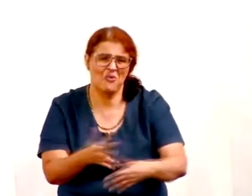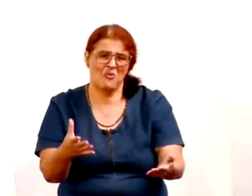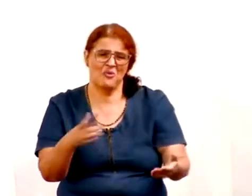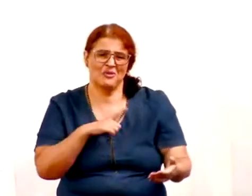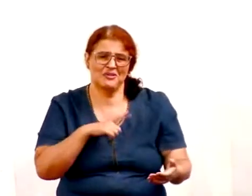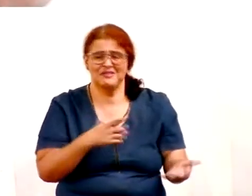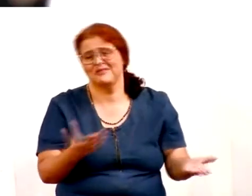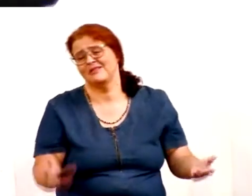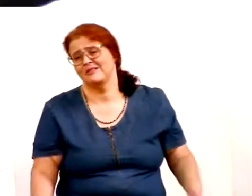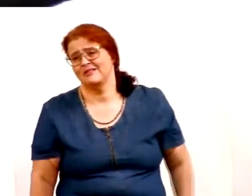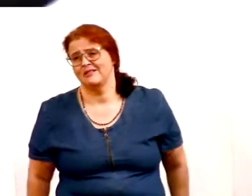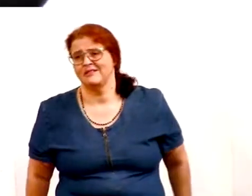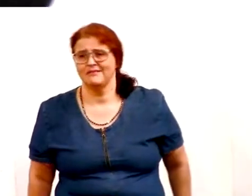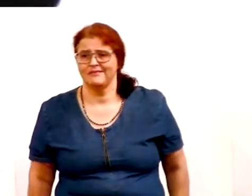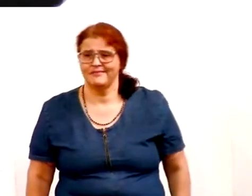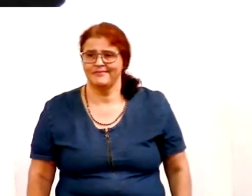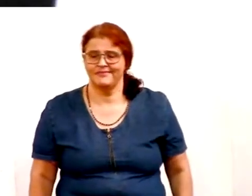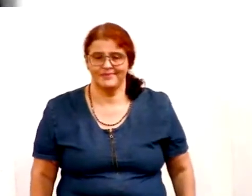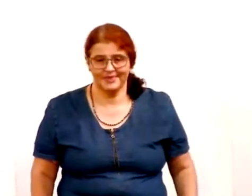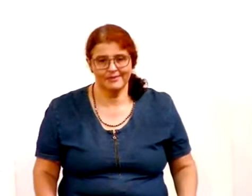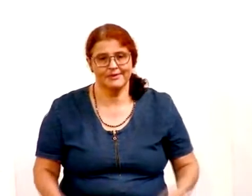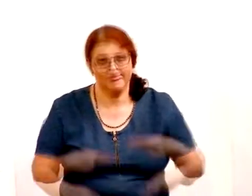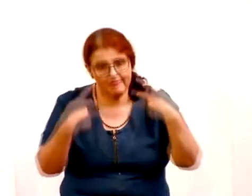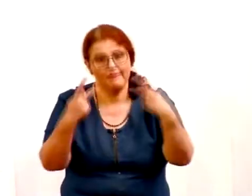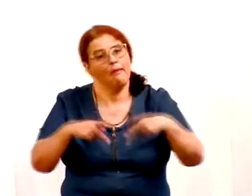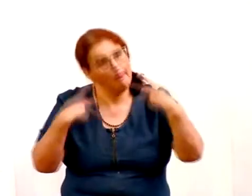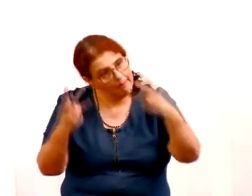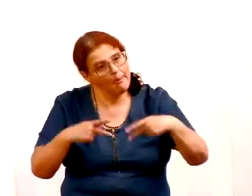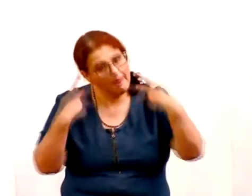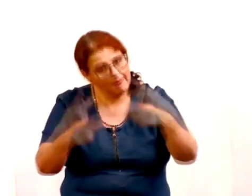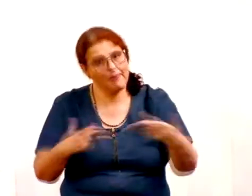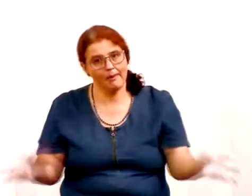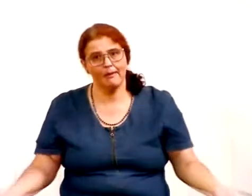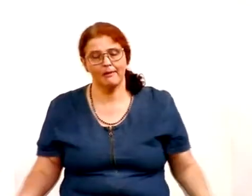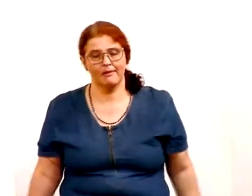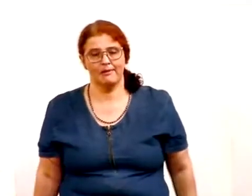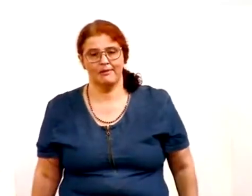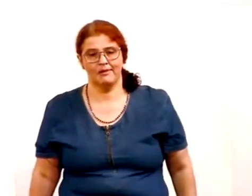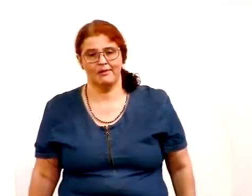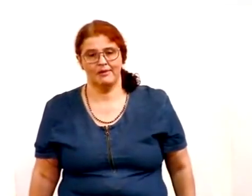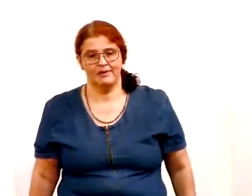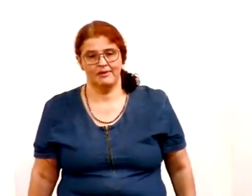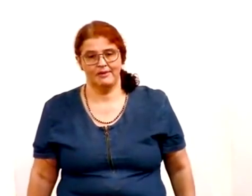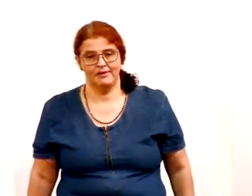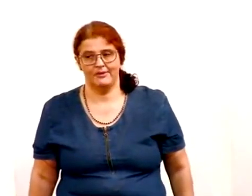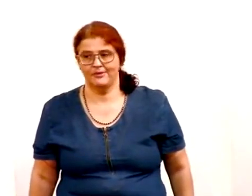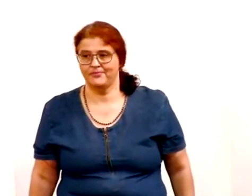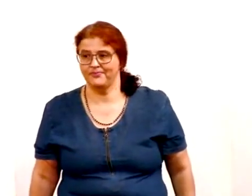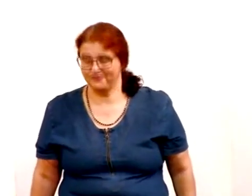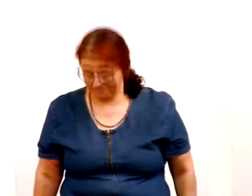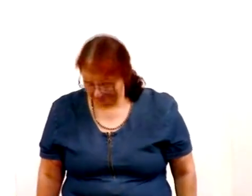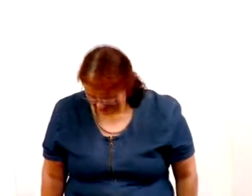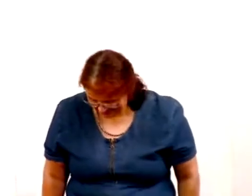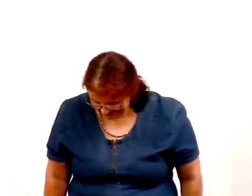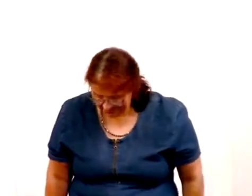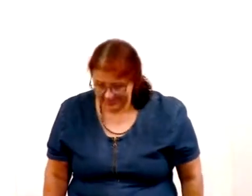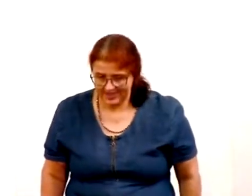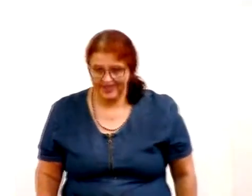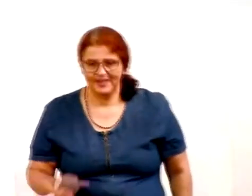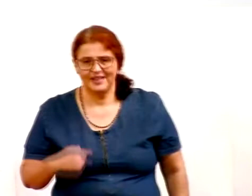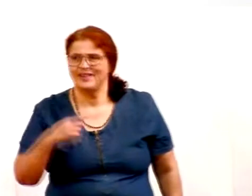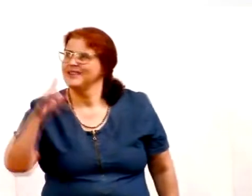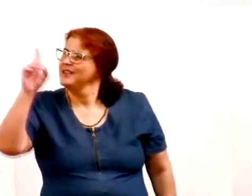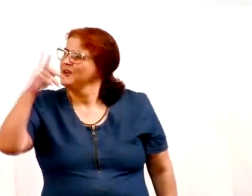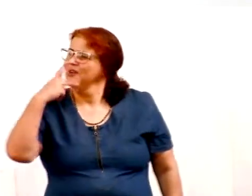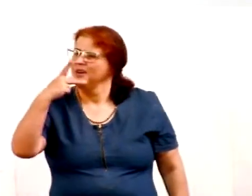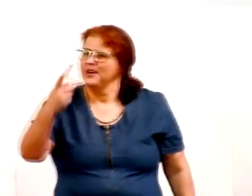descendente, levou a Deus a dizer e a trazer julgamento sobre muitos deles, como nós veremos a seguir. Deus disse: olha,